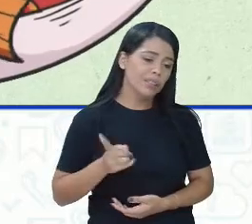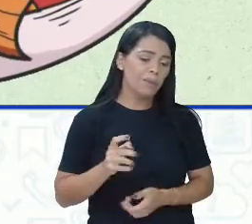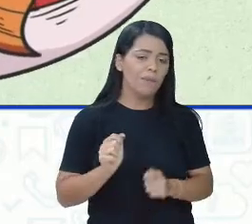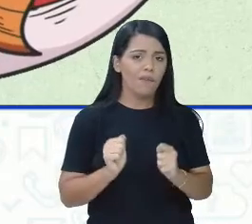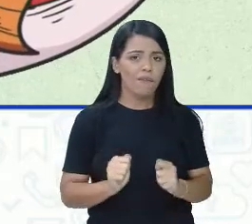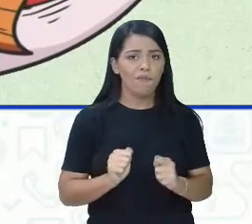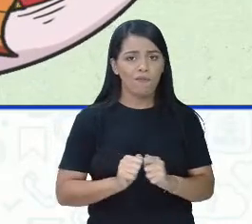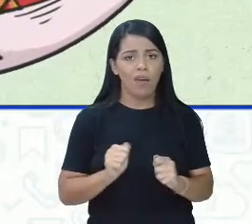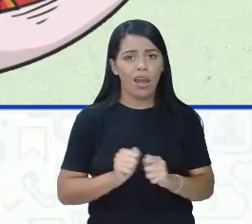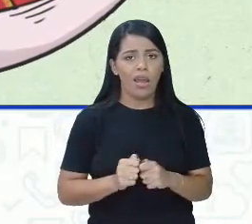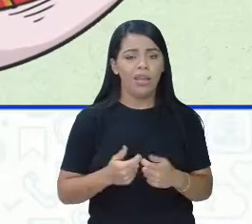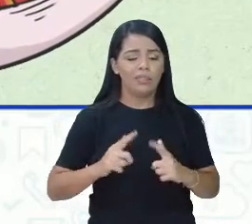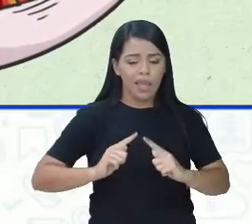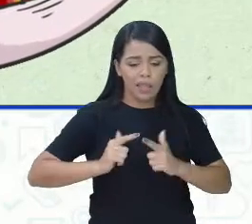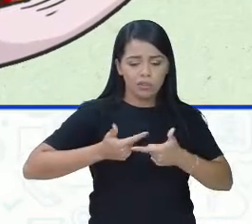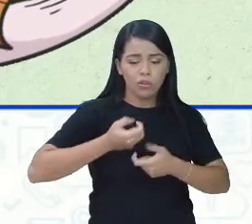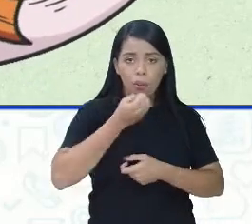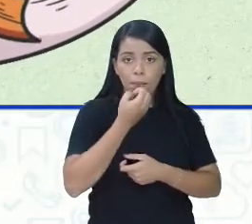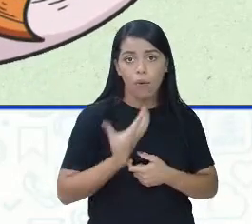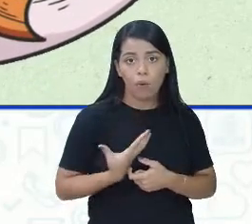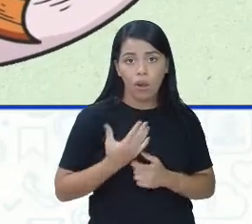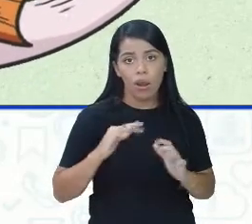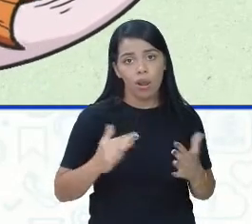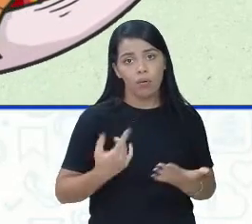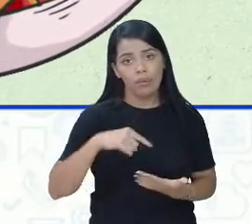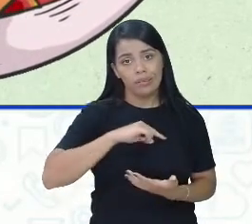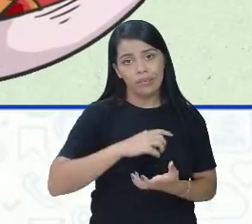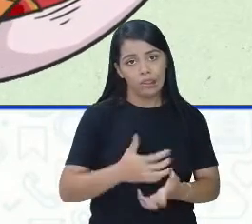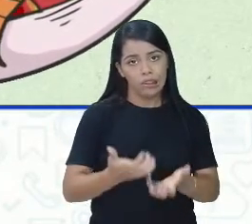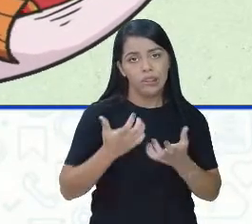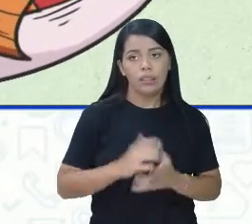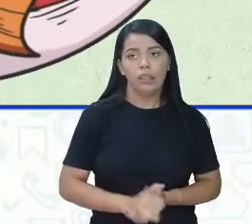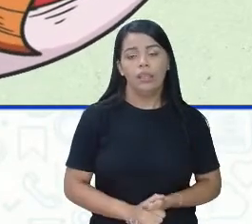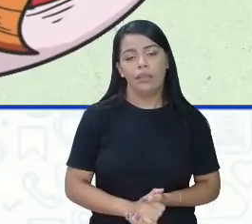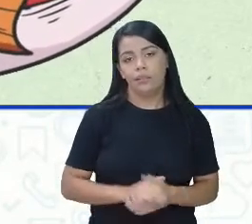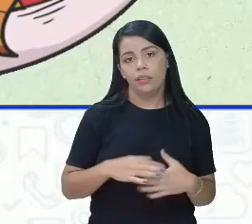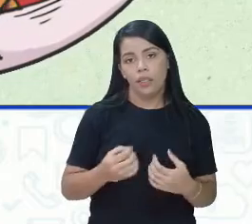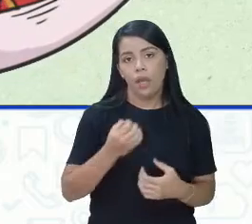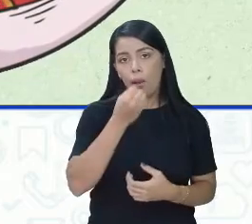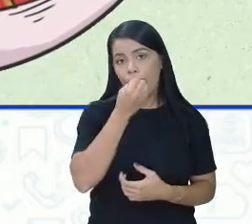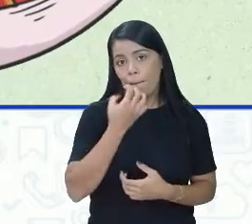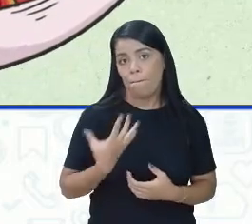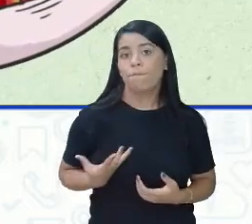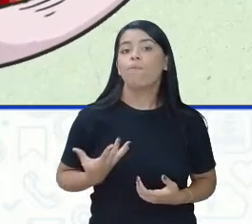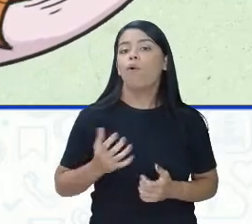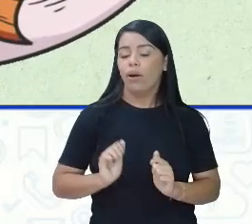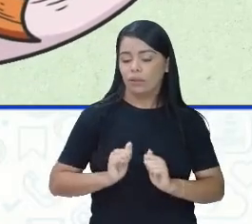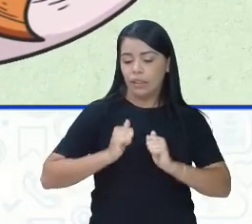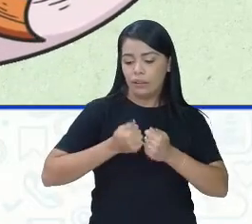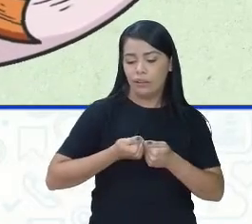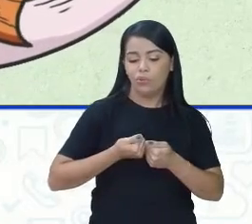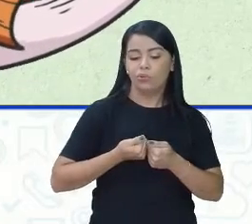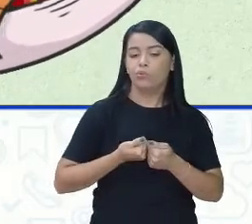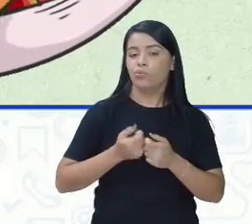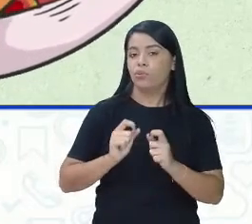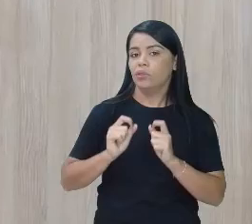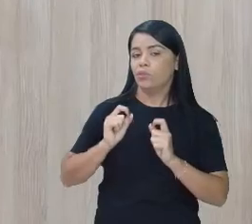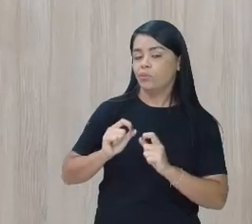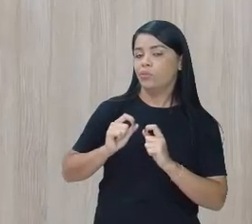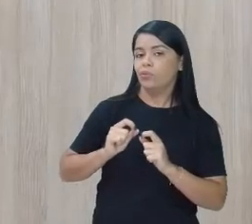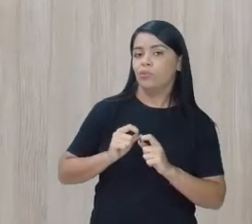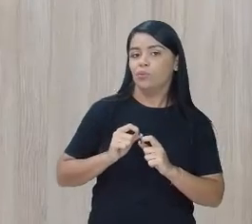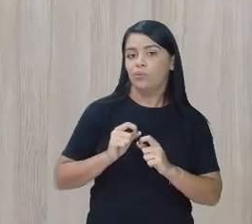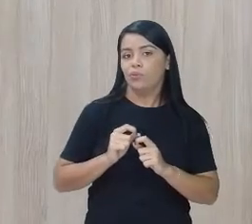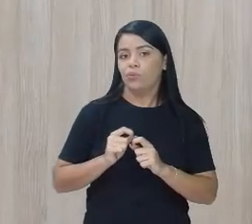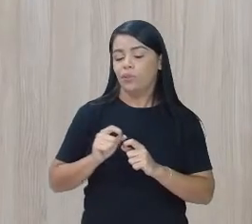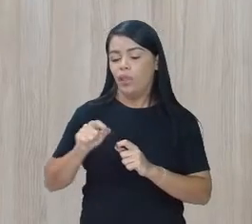quando pretendemos, né, minha gente? E é aquele ditado de boas intenções, o inferno está cheio. Então, assim, quando